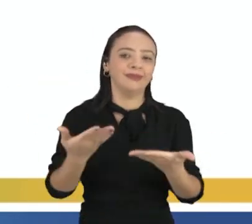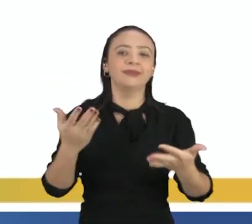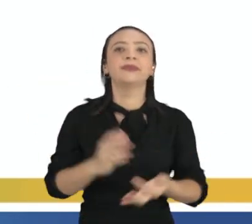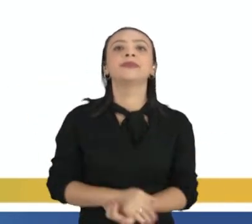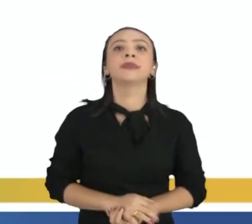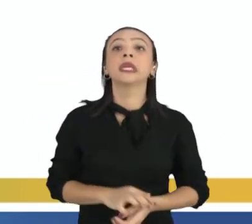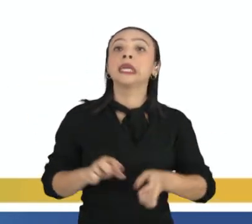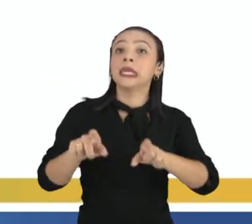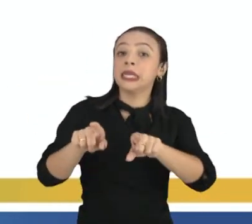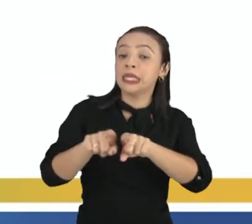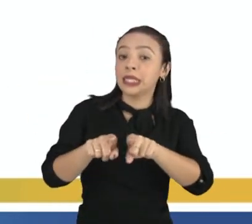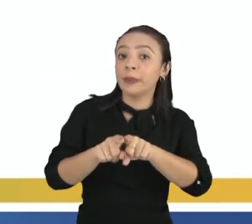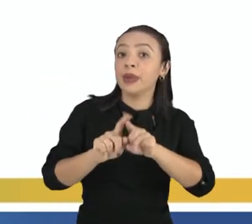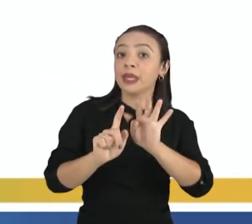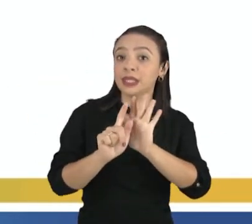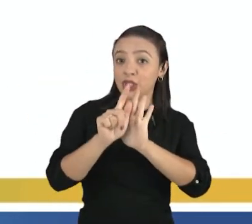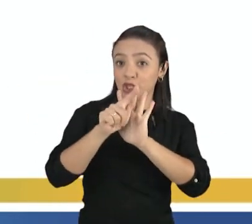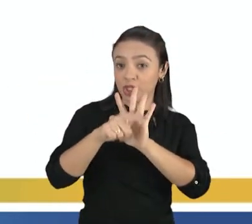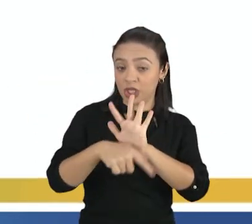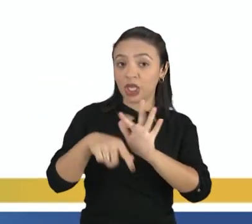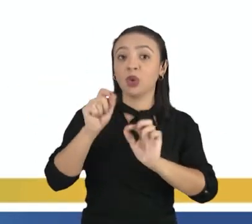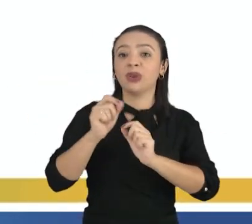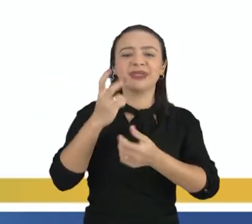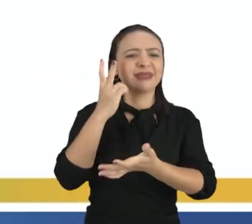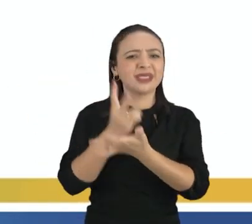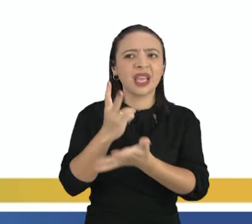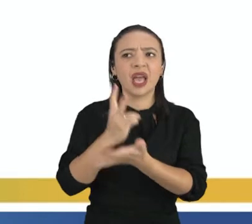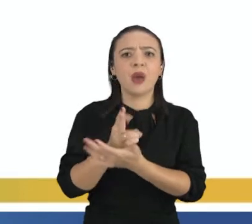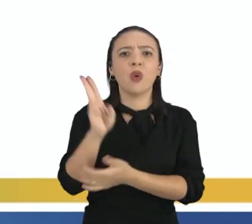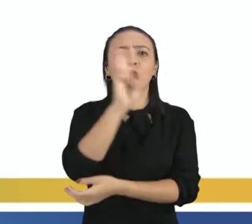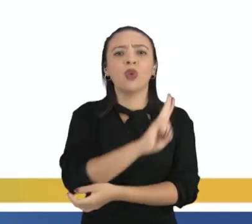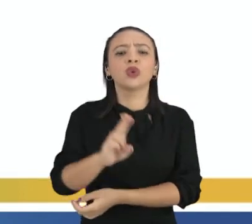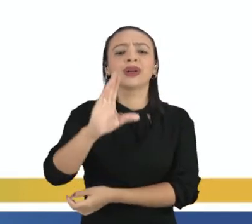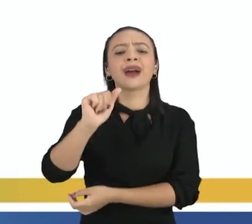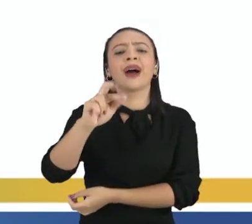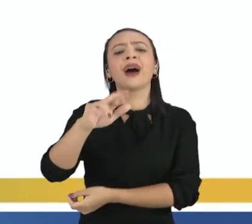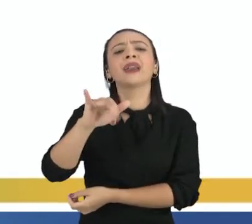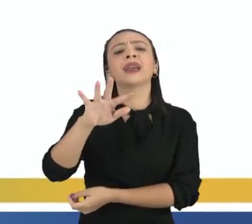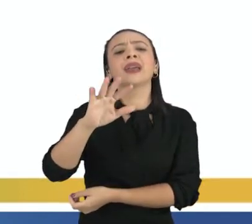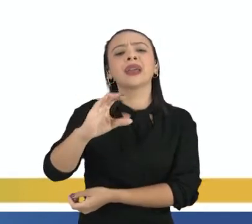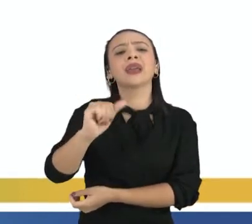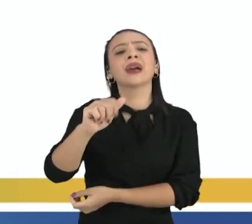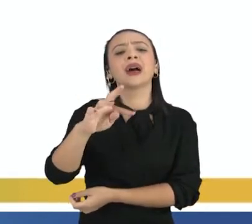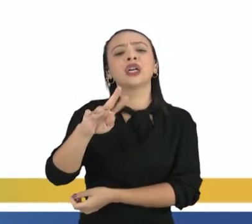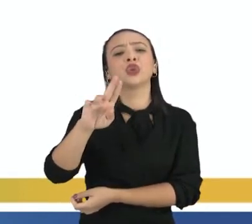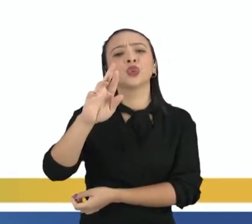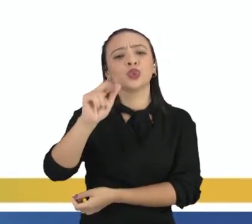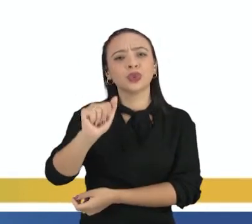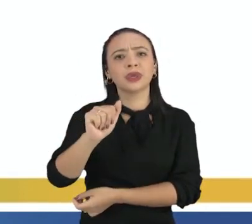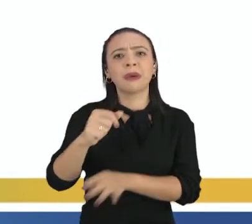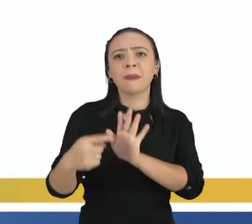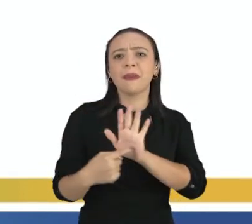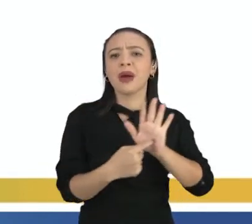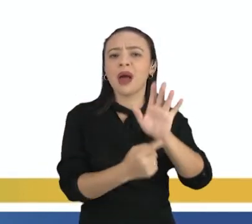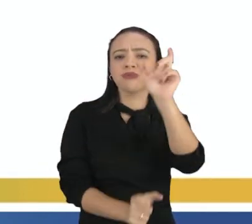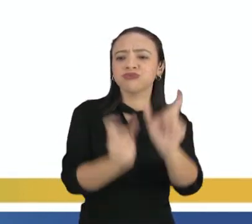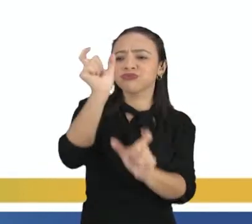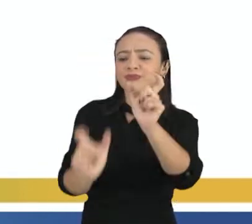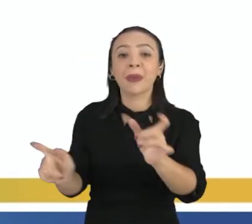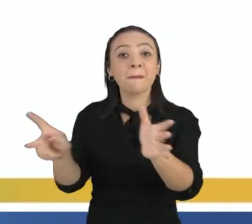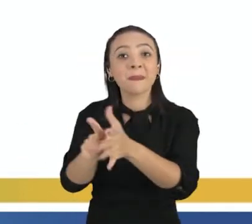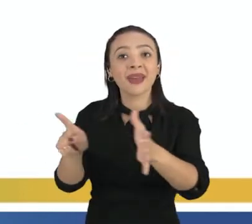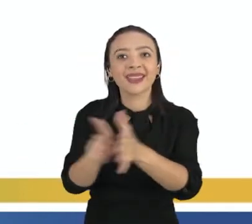Além disso, esse gênero quase sempre utiliza caricatura para delinear os personagens envolvidos.